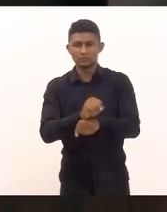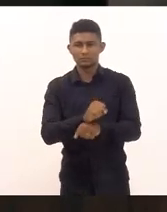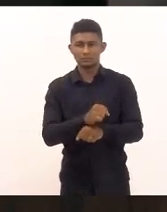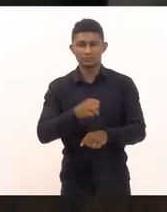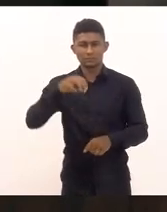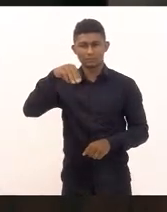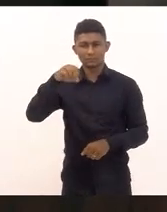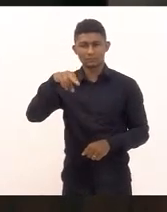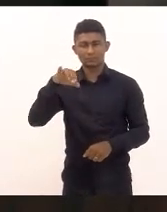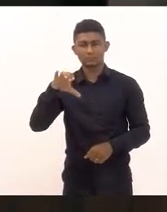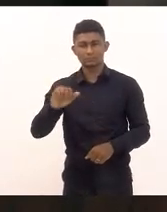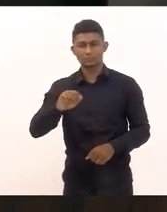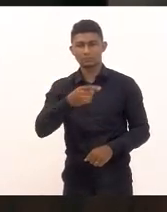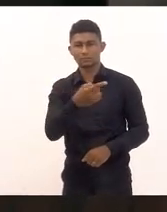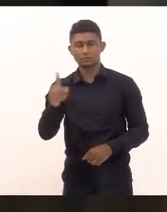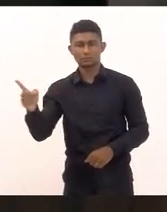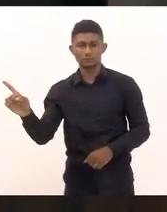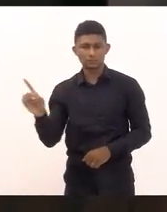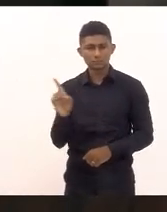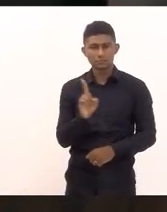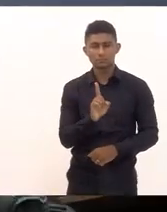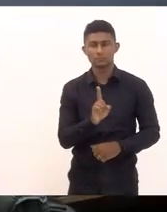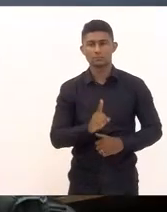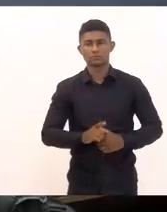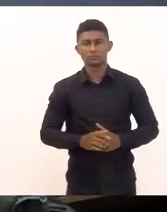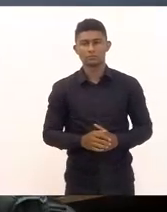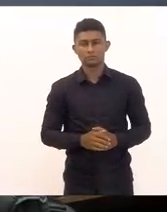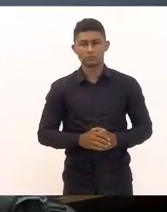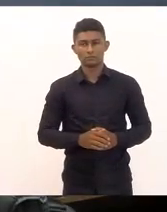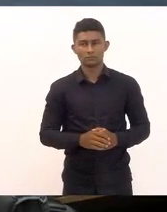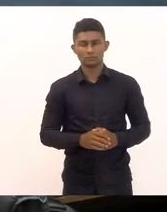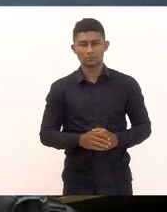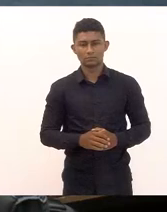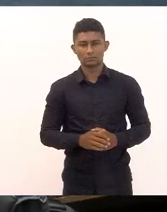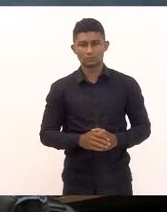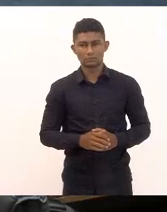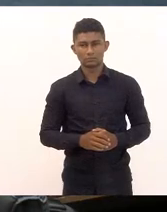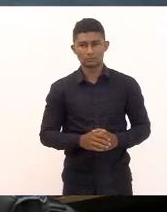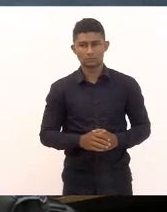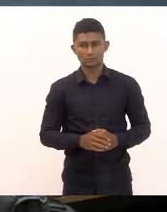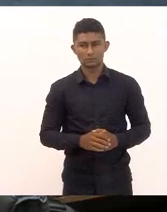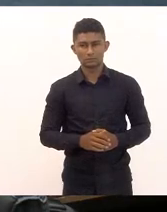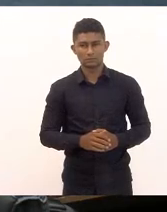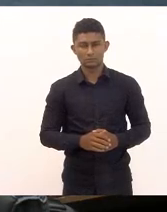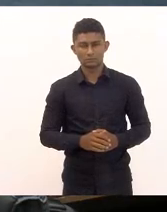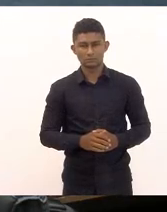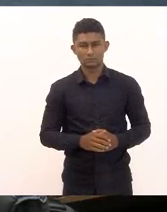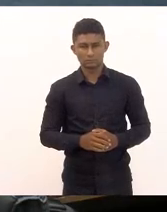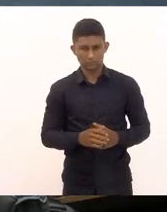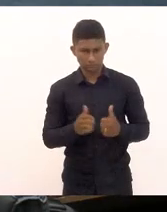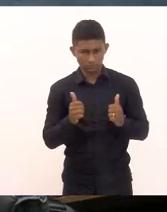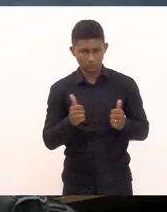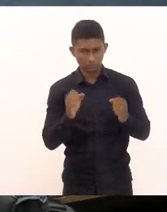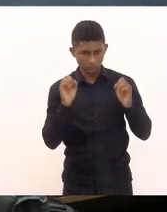passo para o Vossa Excelência. Seria bom Vossa Excelência parar um pouquinho. Eu passo a palavra para a deputada Mônica e em seguida passo para o Vossa Excelência. Ok?